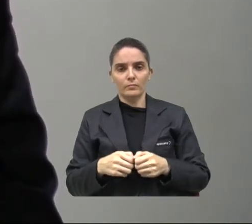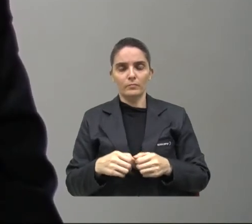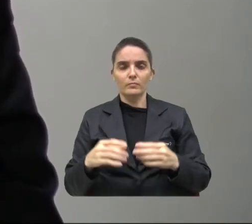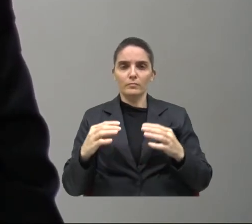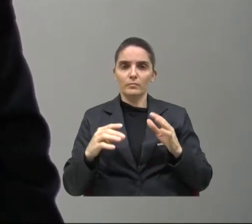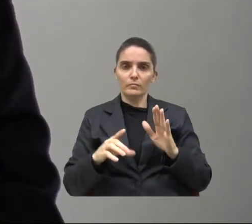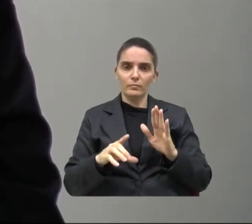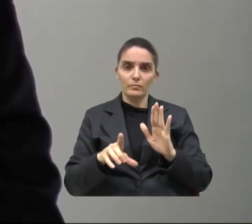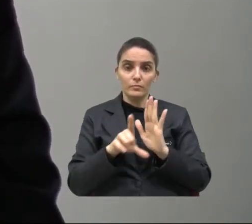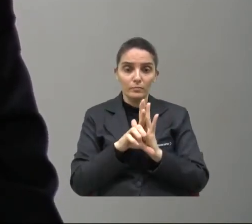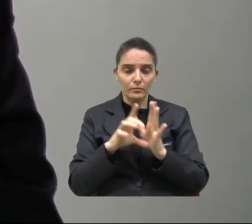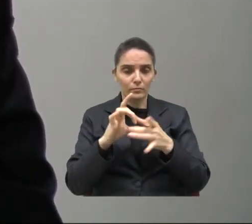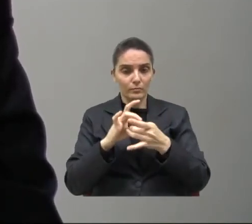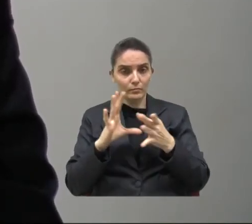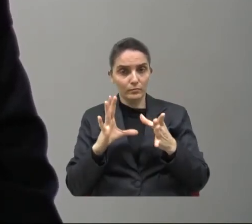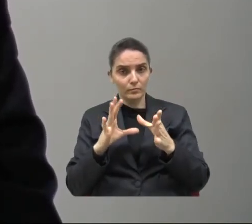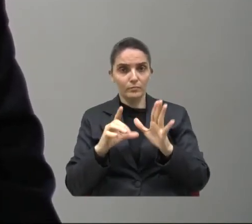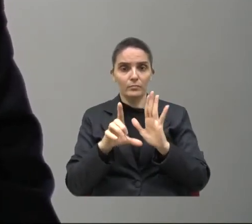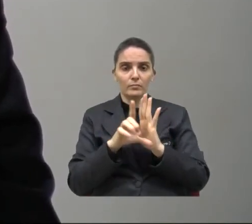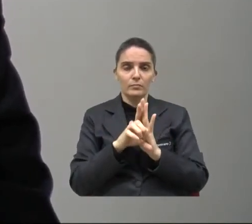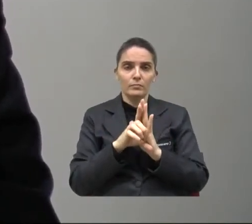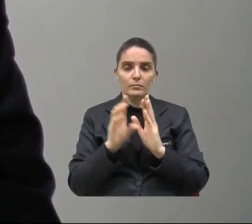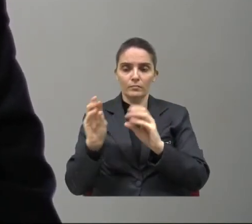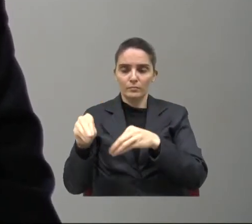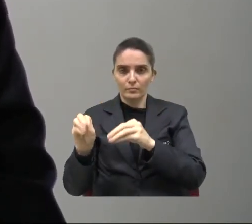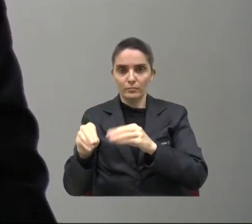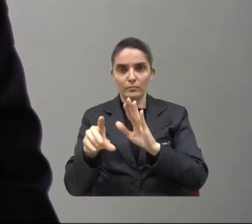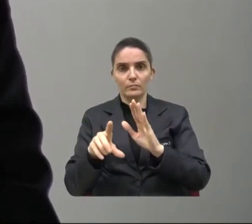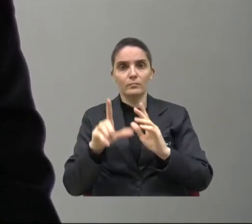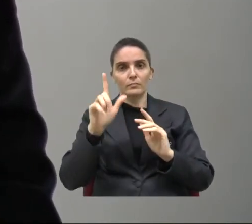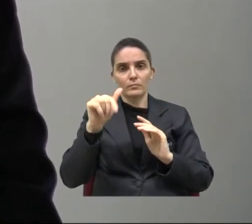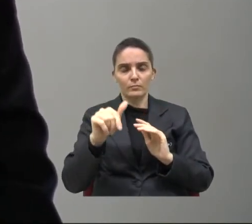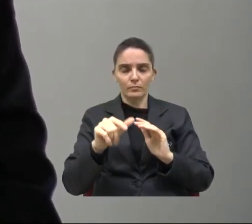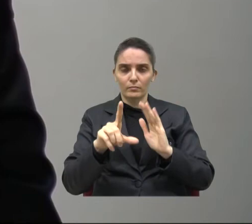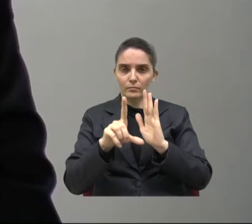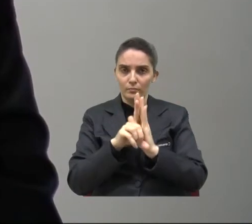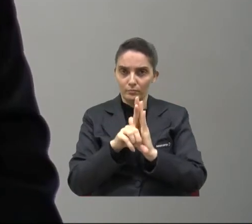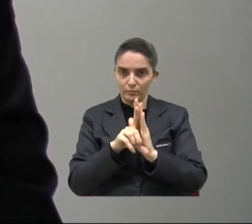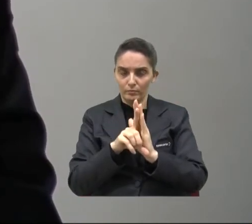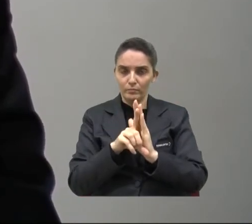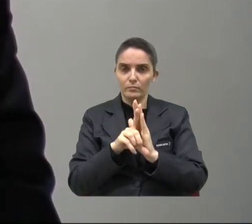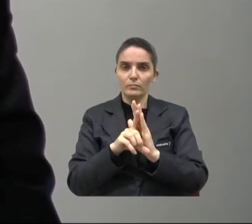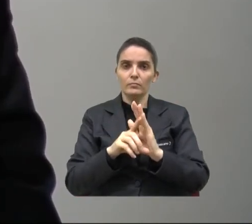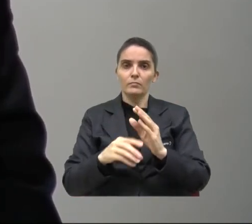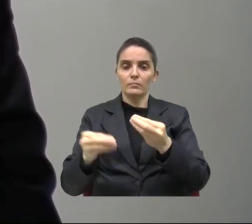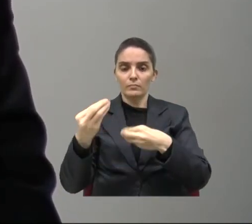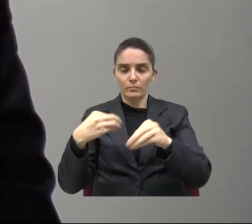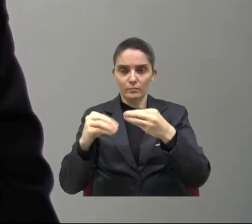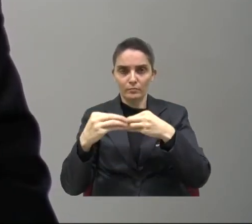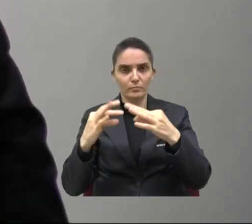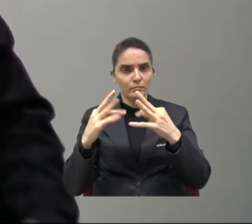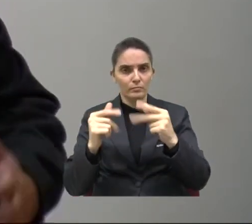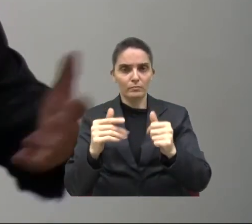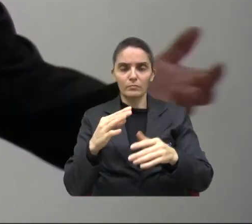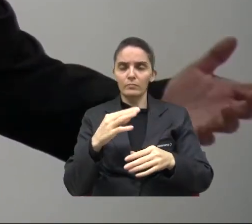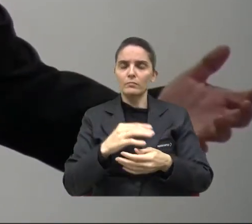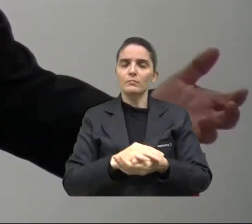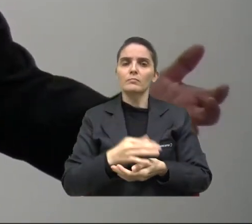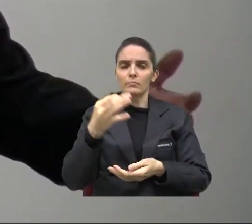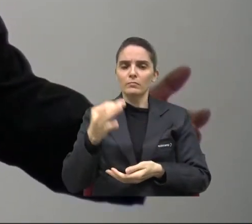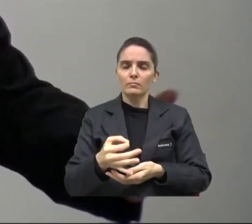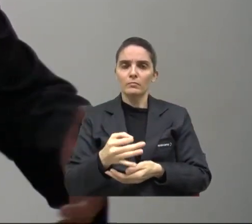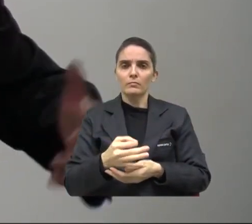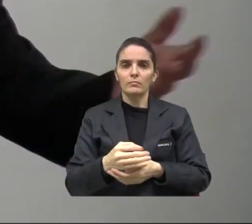licença de instalação e depois pela licença de operação. A doutora Maraísa sabe muito bem essa situação que tem que passar, que não é assim,